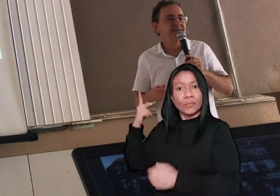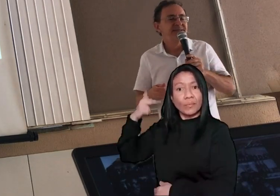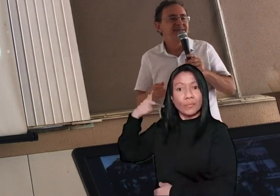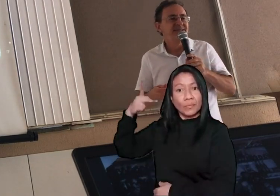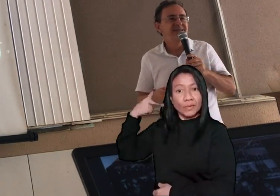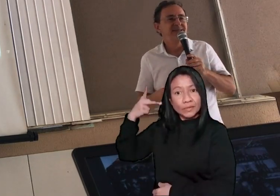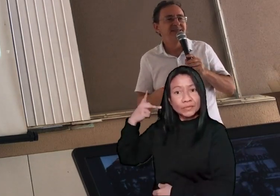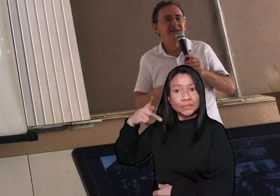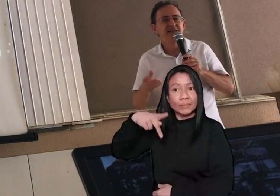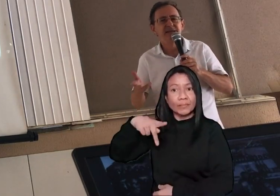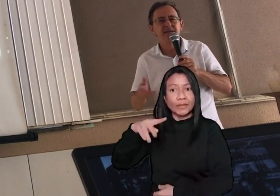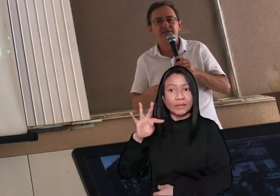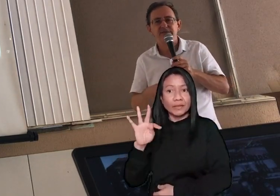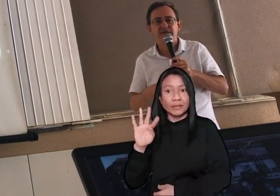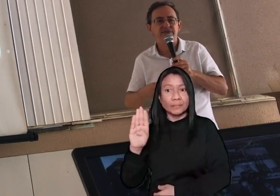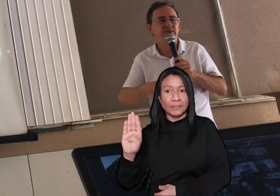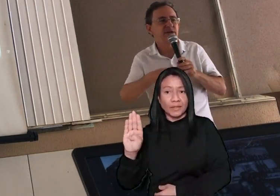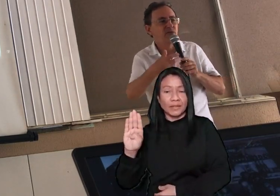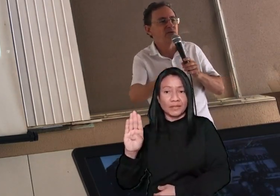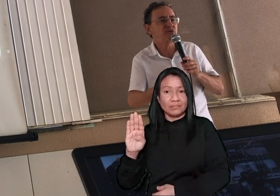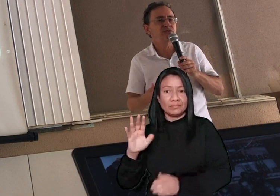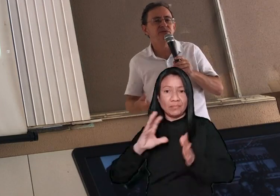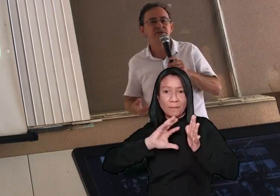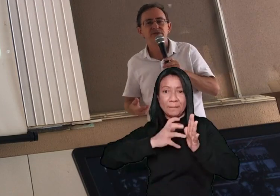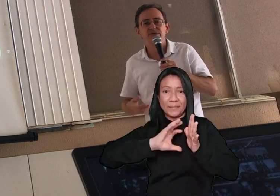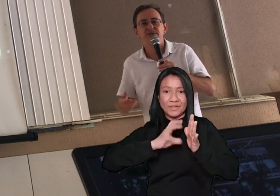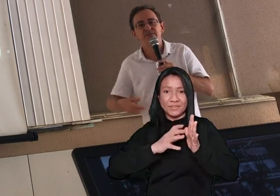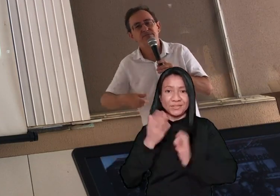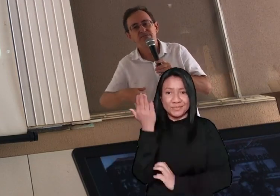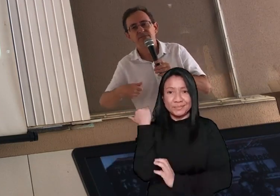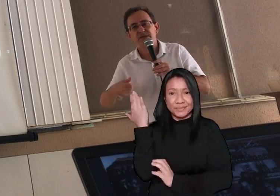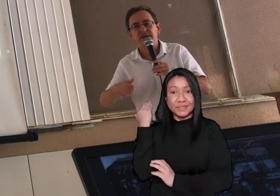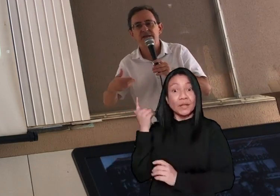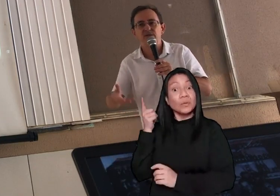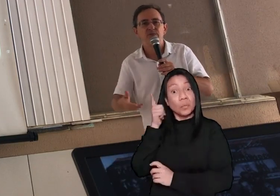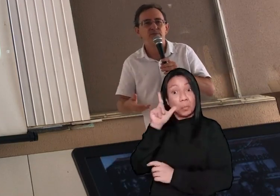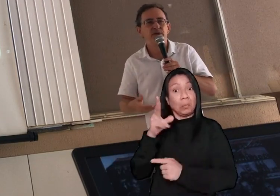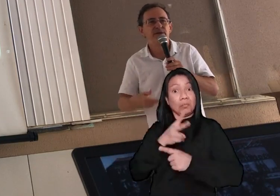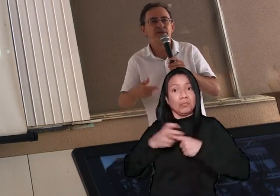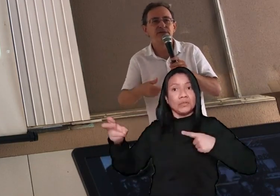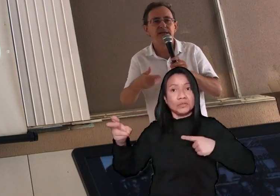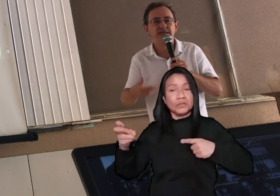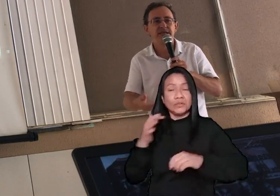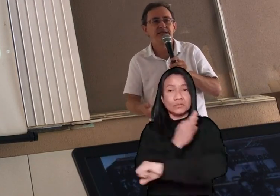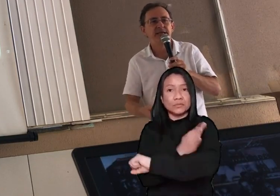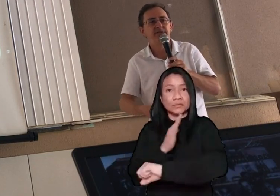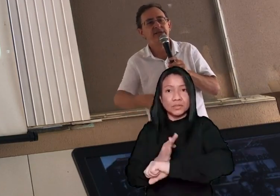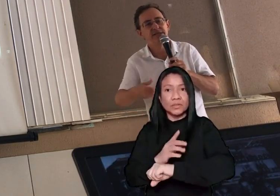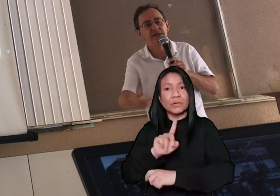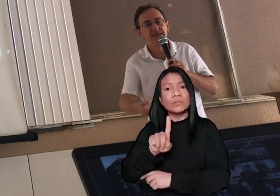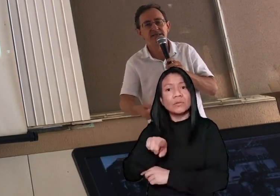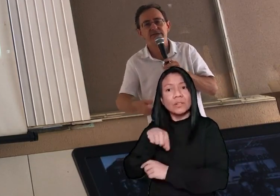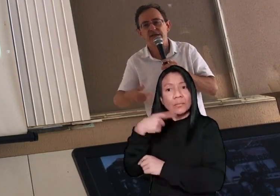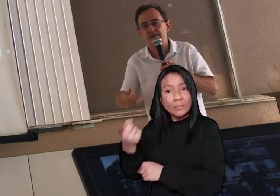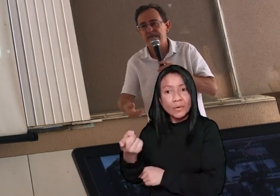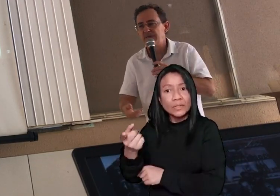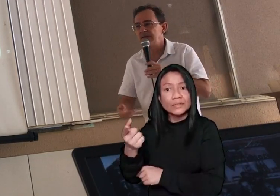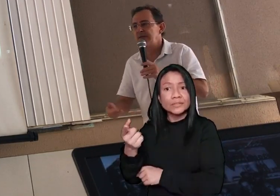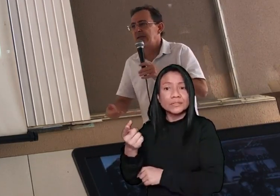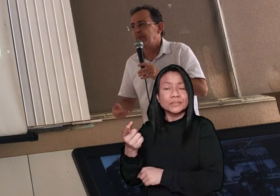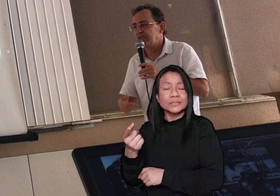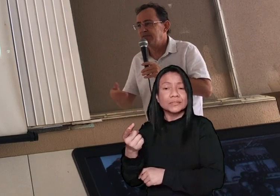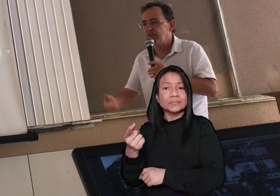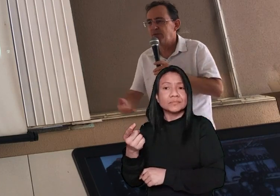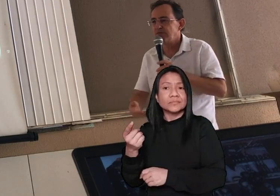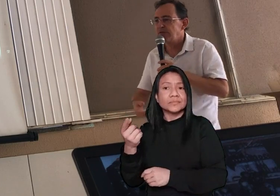Beltrão, e daí teve um recurso, e o prefeito Reci Elisela venceu a eleição, era do